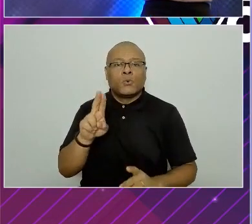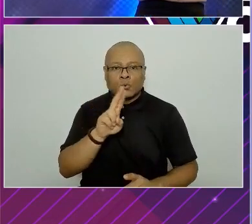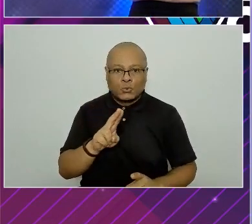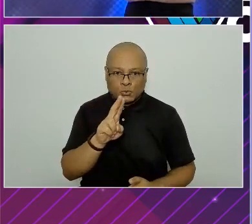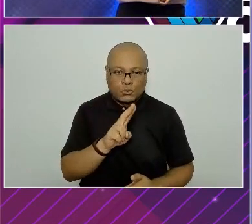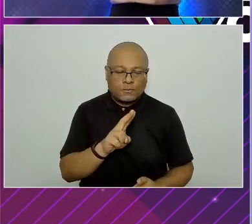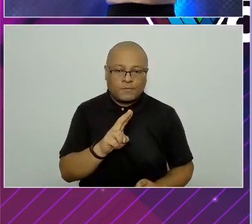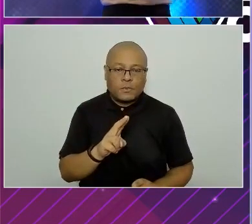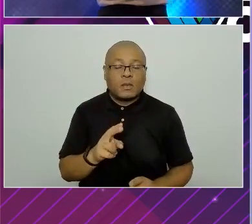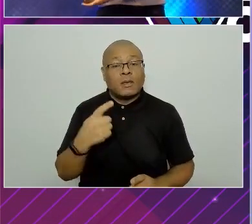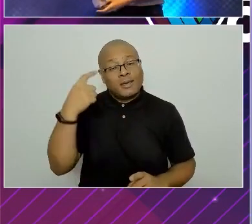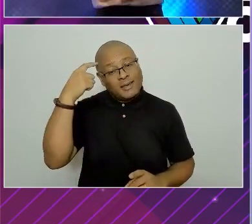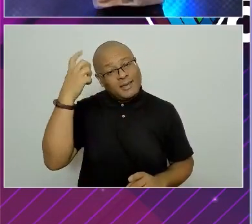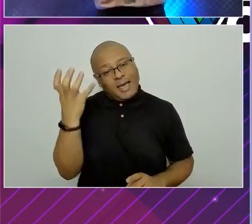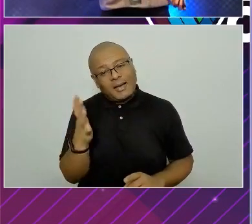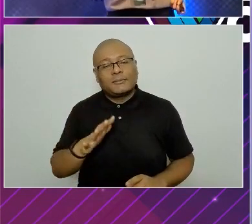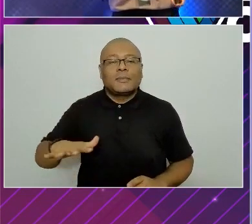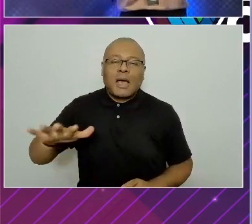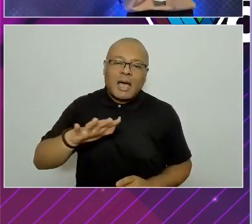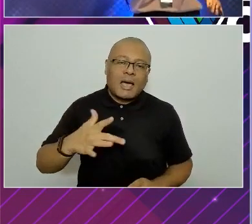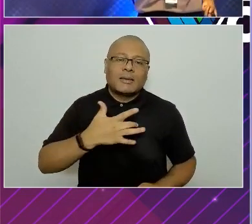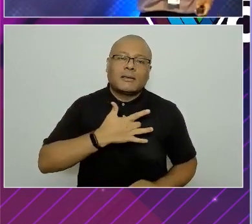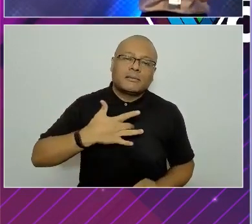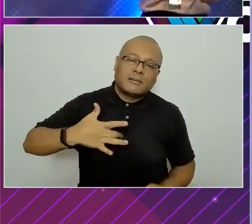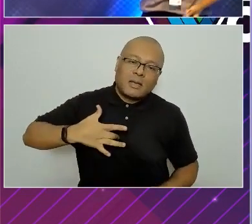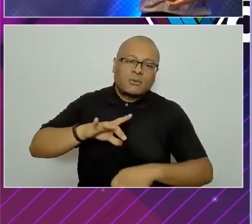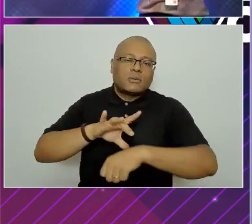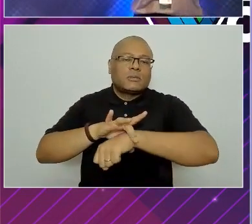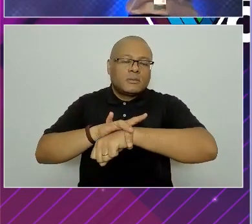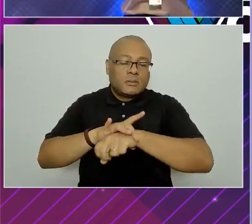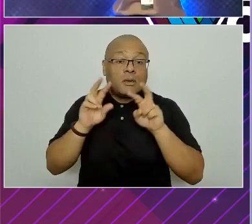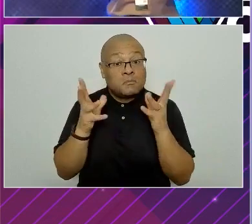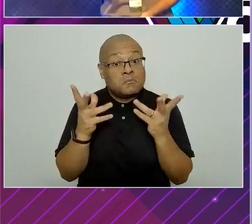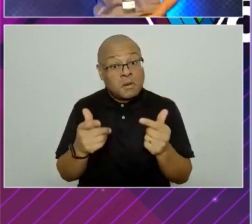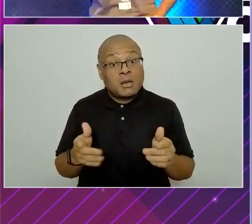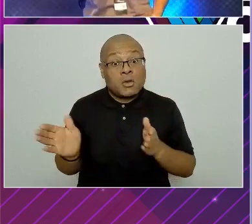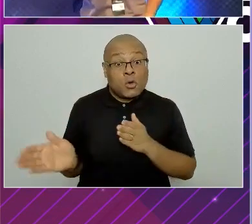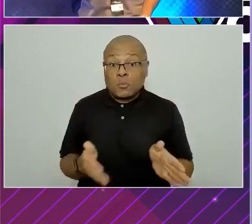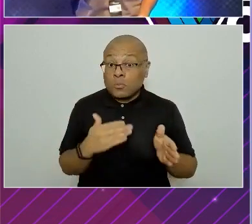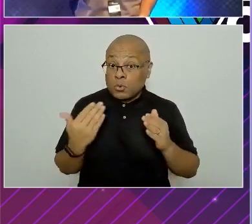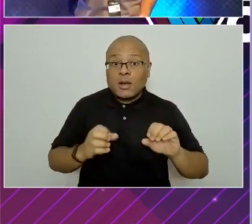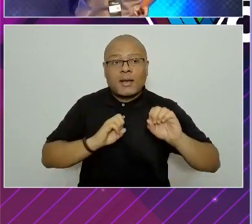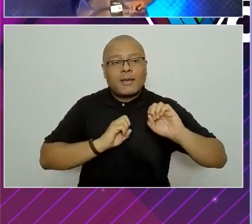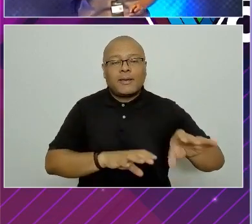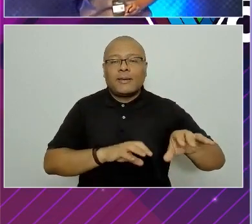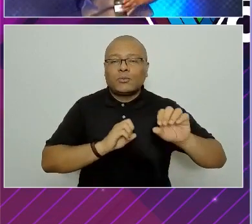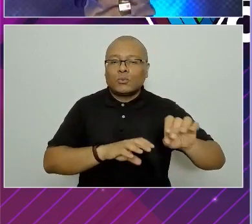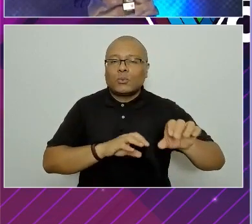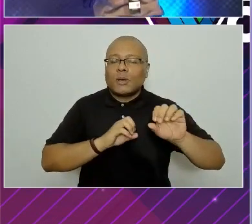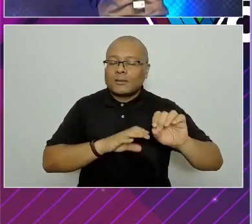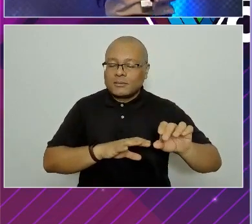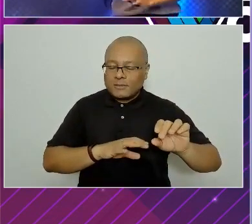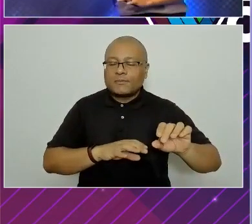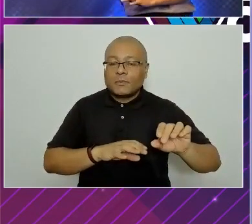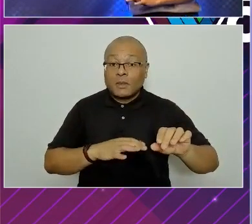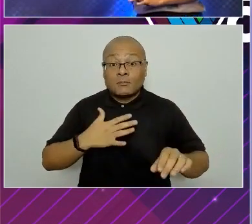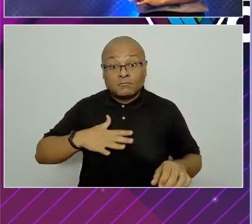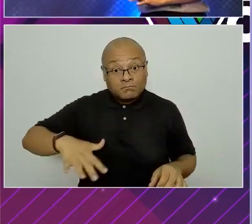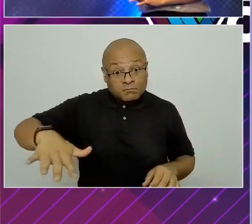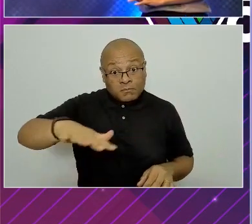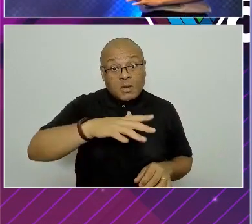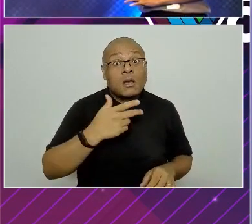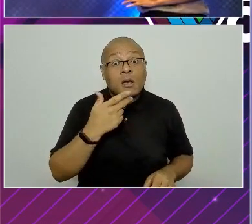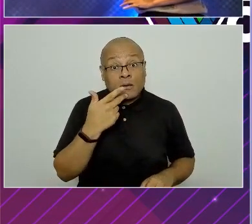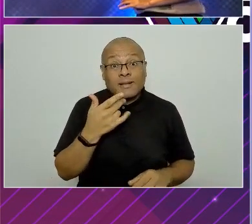de inteligência artificial em áreas da saúde, segurança, marketing, produção, educação. Então, em linhas gerais, o que eu quero trazer com